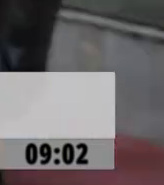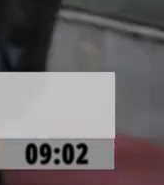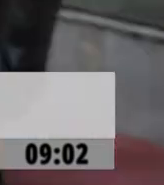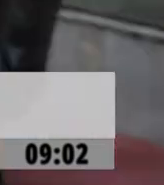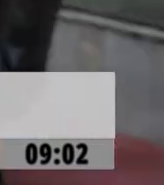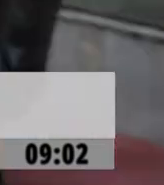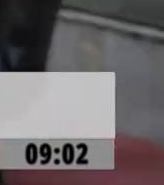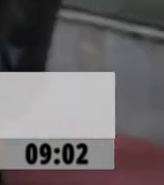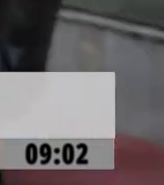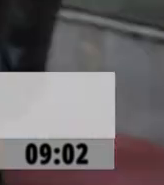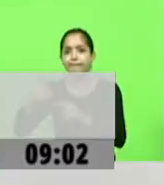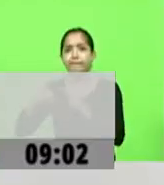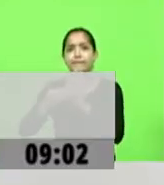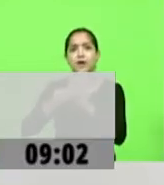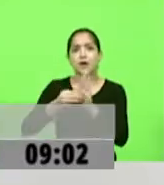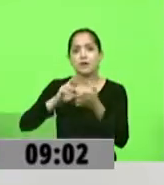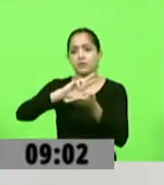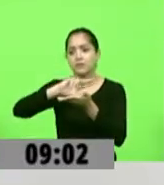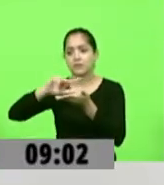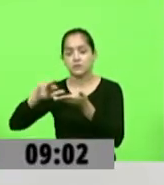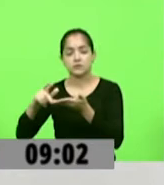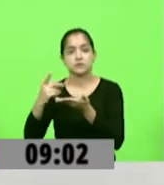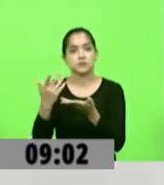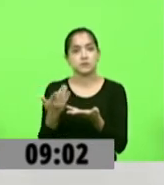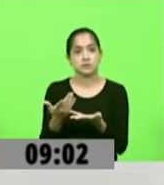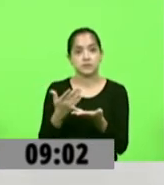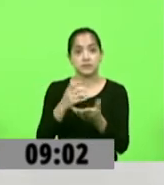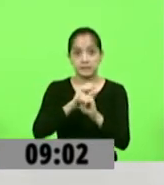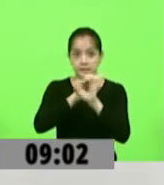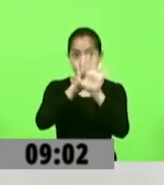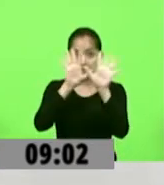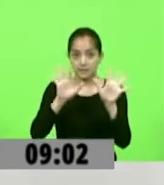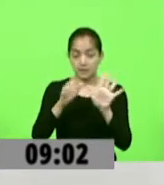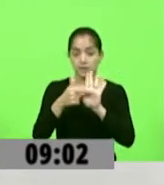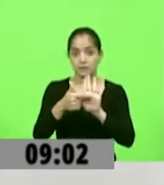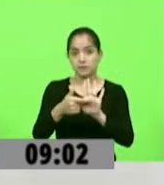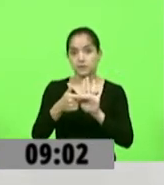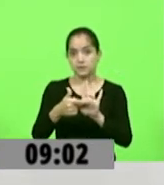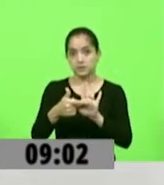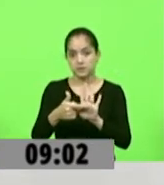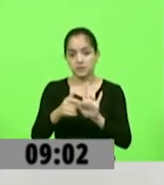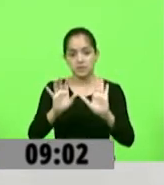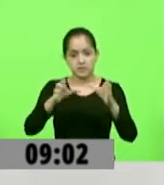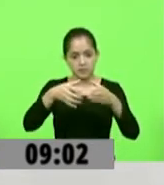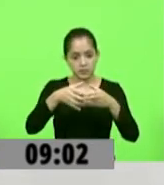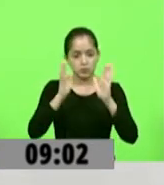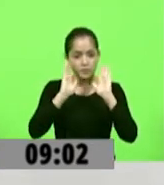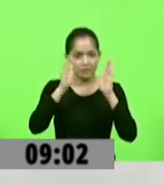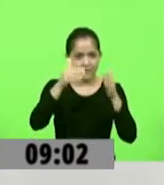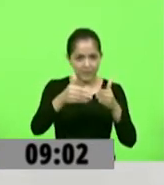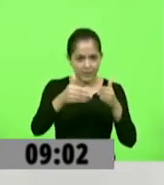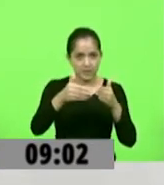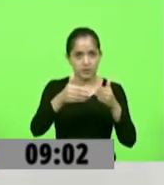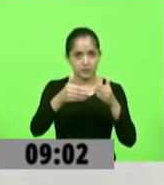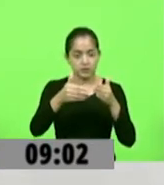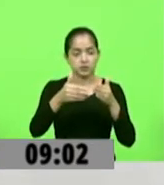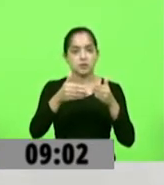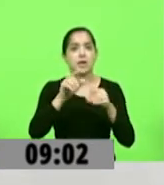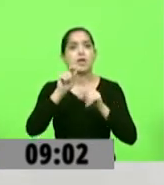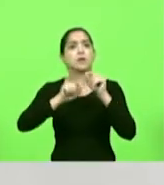Legislativa. Eu queria deixar bem claro aqui, esta frente parlamentar não